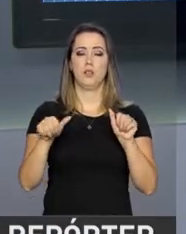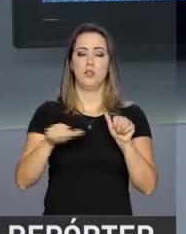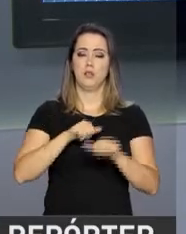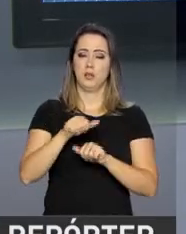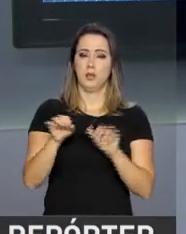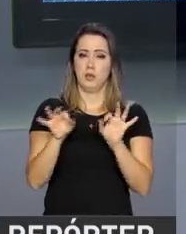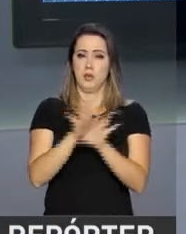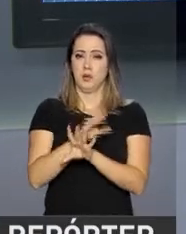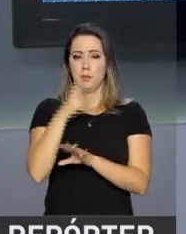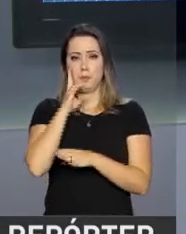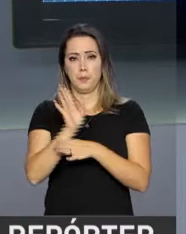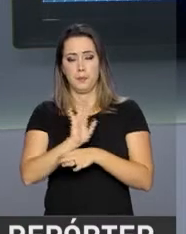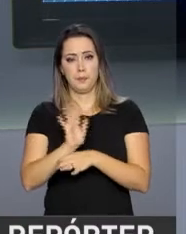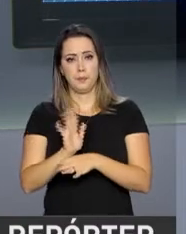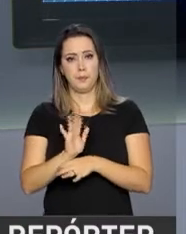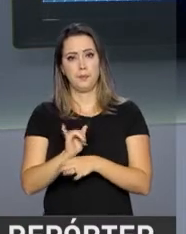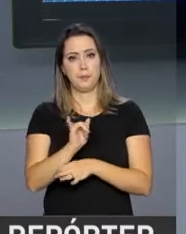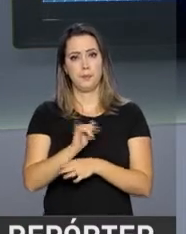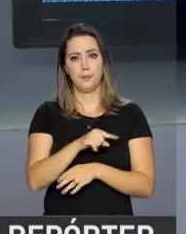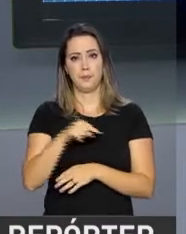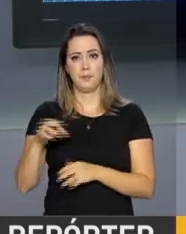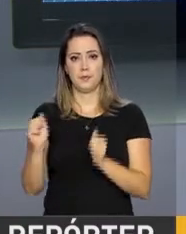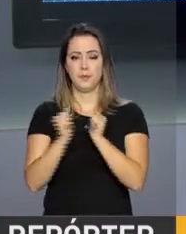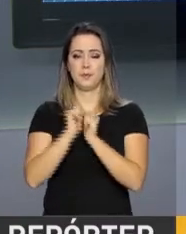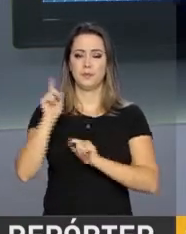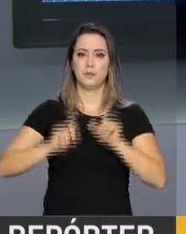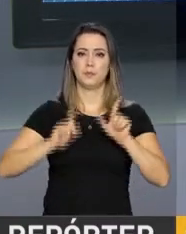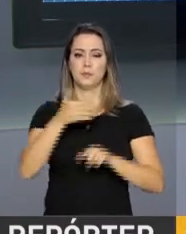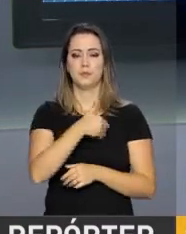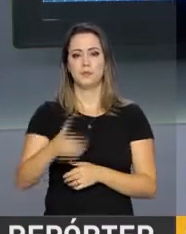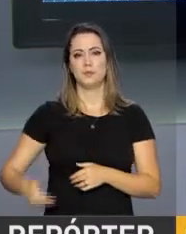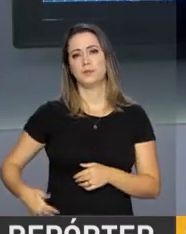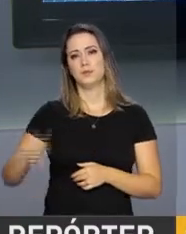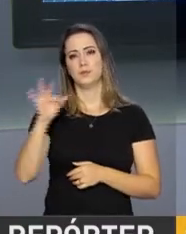pode rever as reportagens no YouTube. Continue com a gente aqui